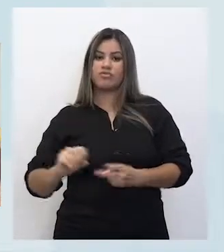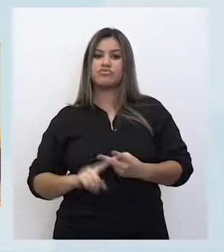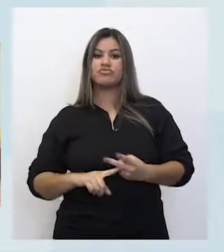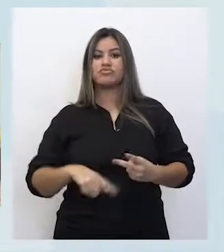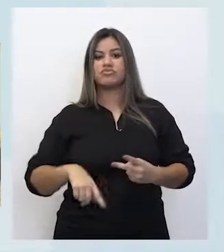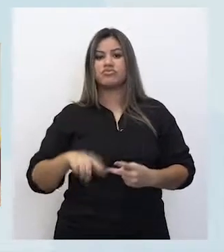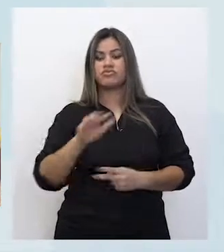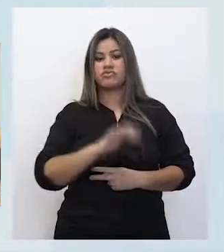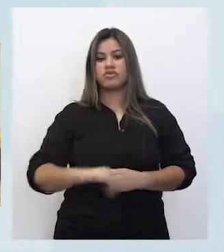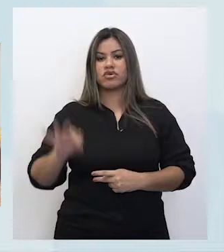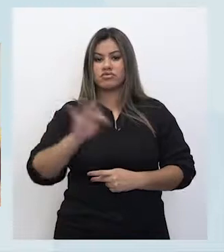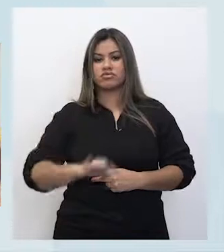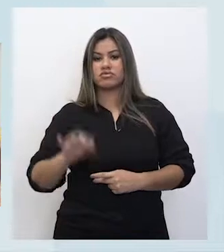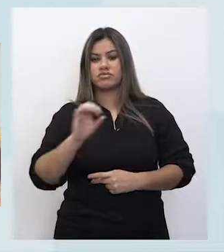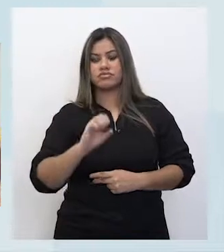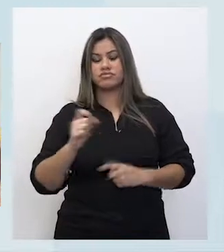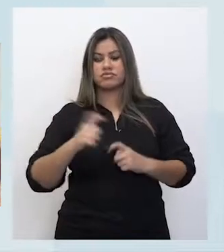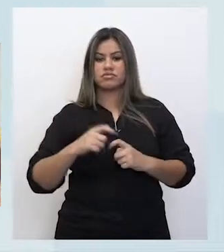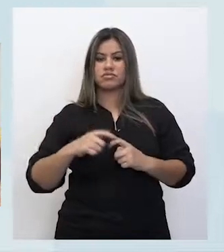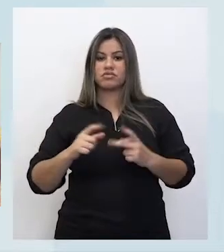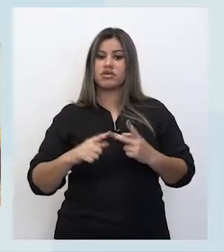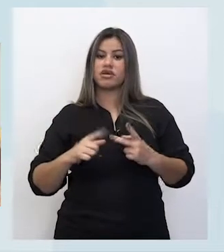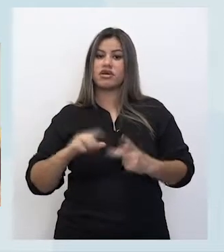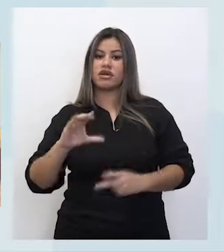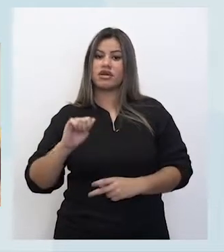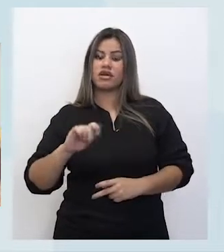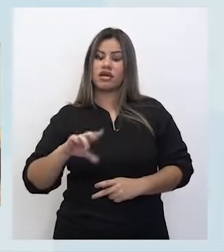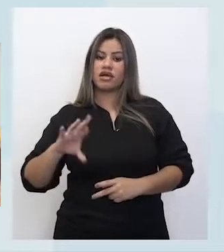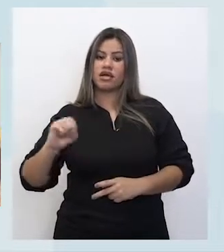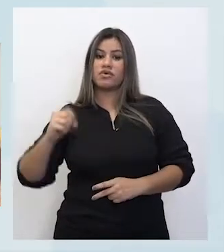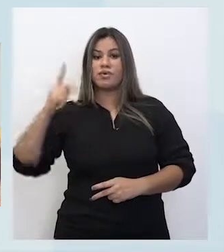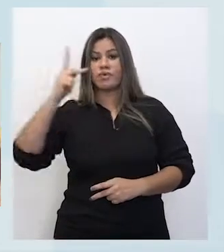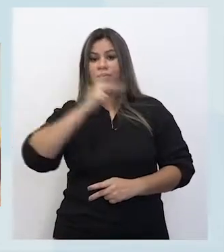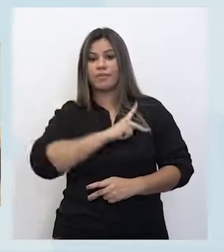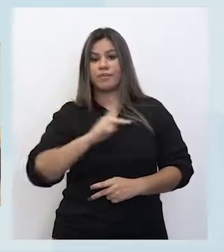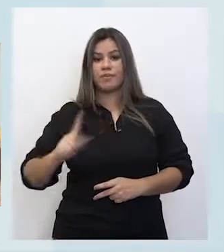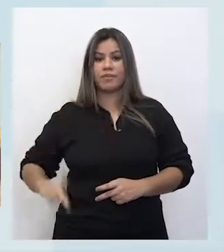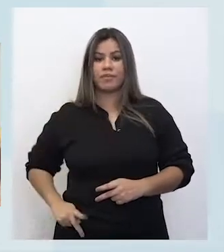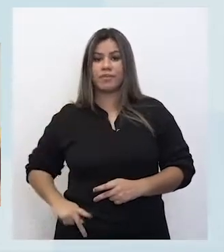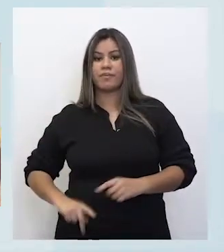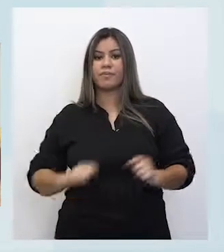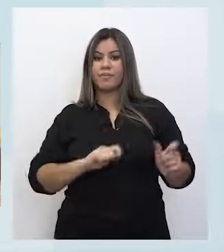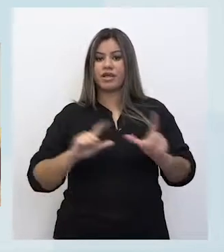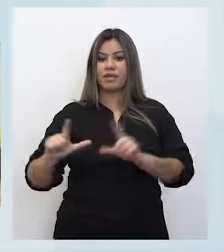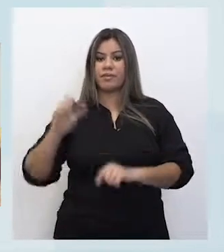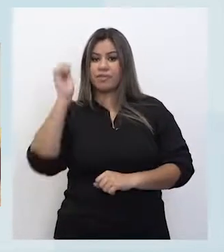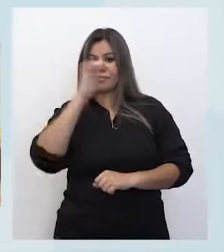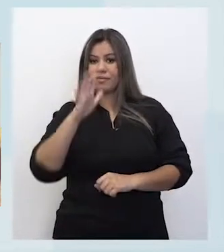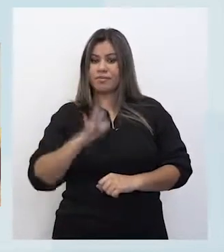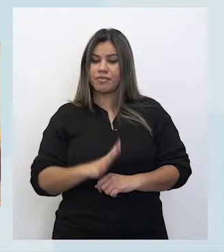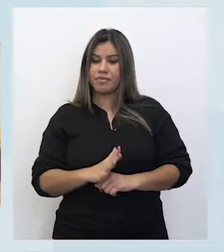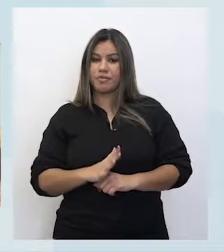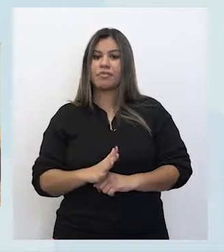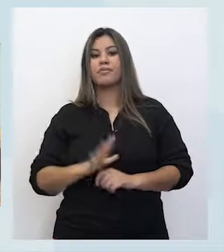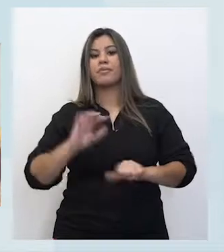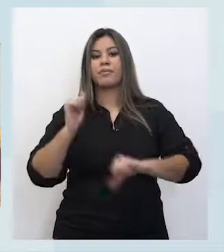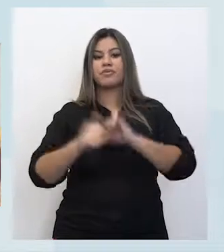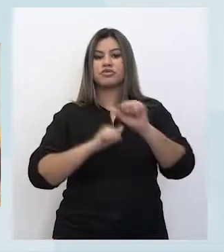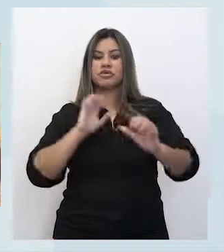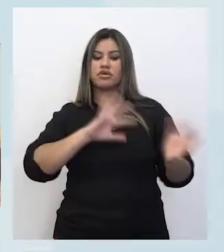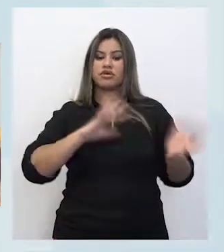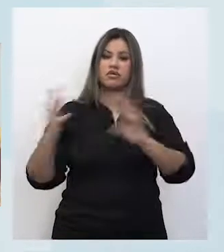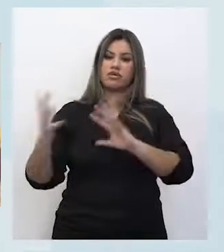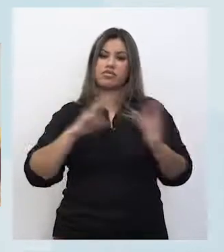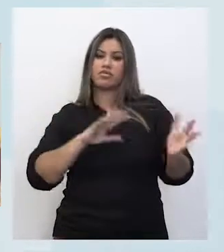da Faculdade de Medicina, e Carlos Nobre, presidente do painel brasileiro de mudanças climáticas e pesquisador